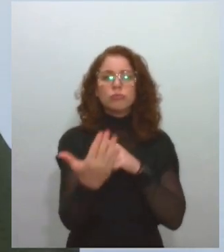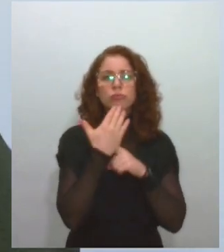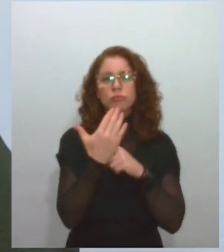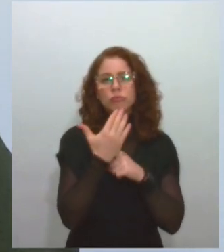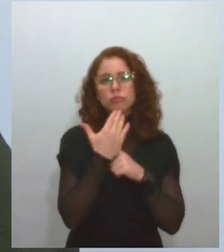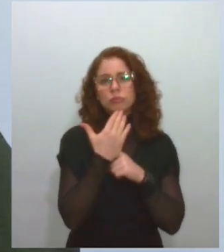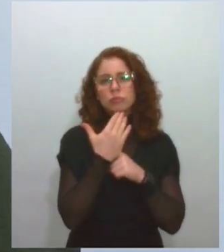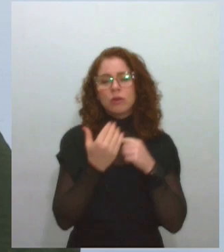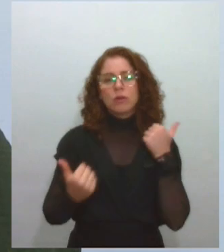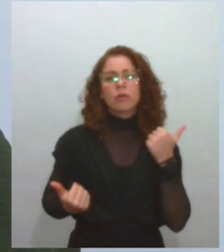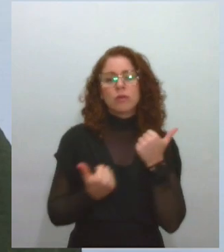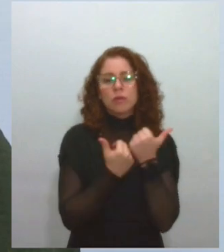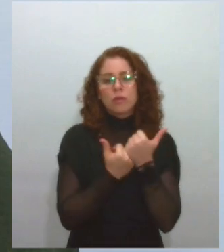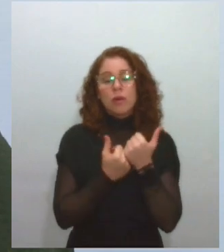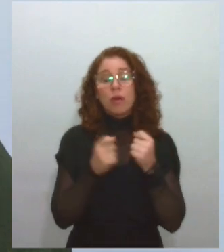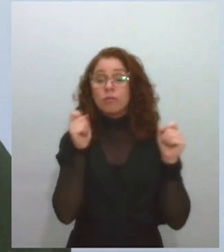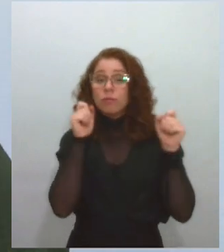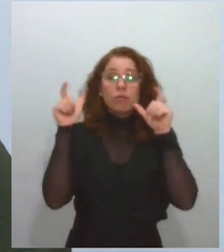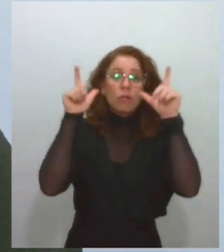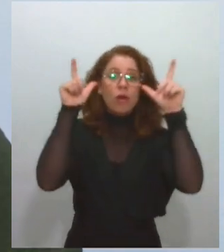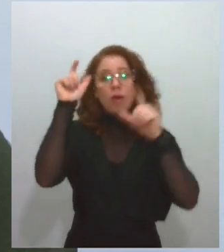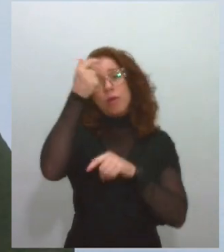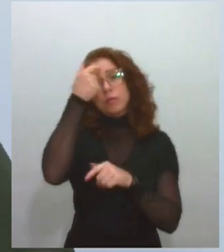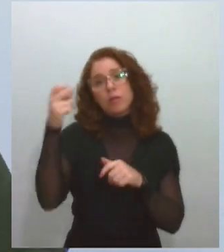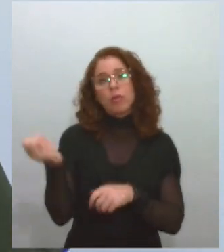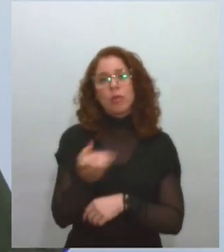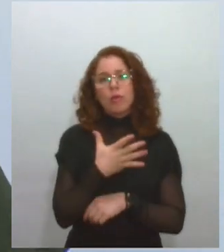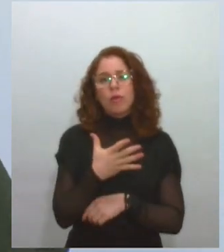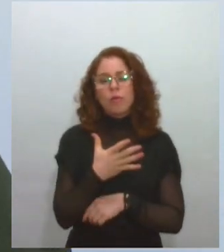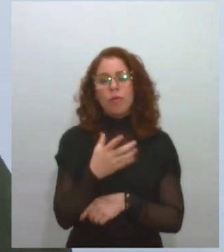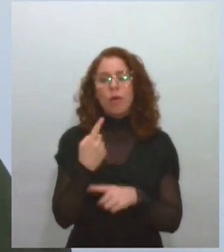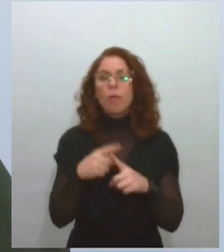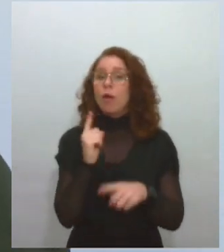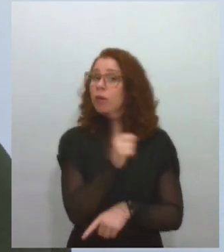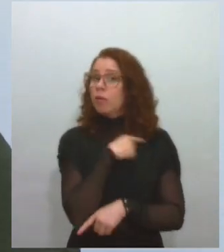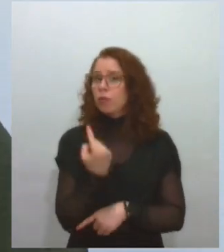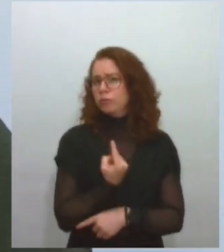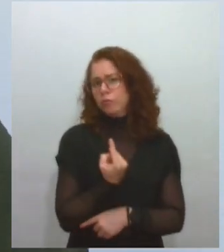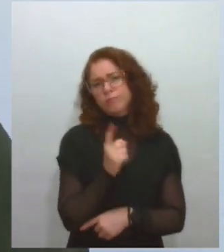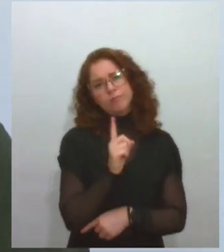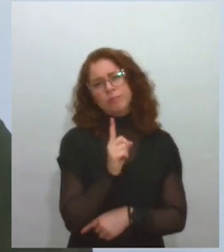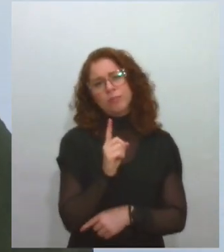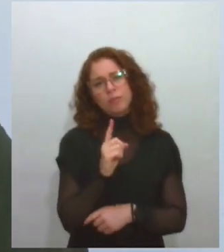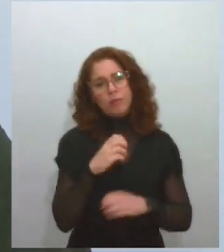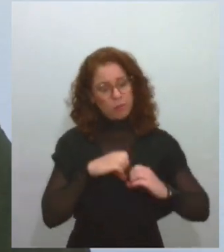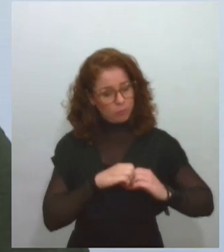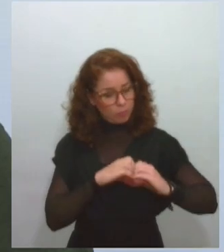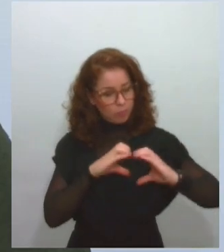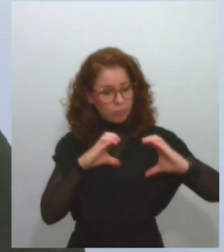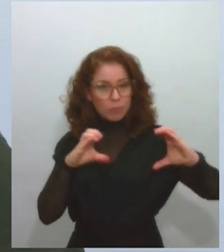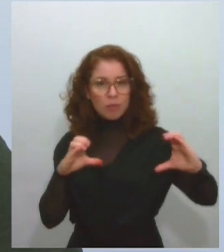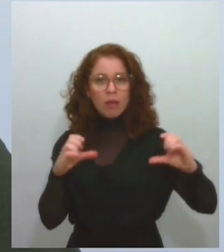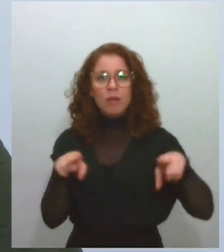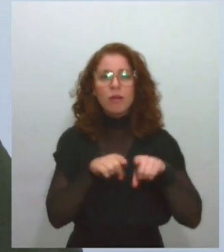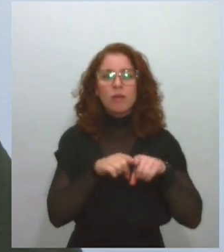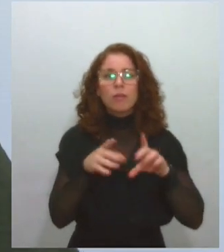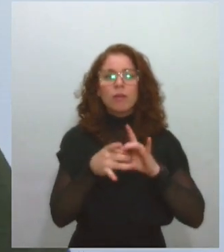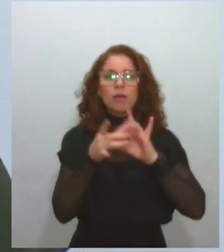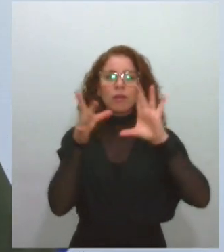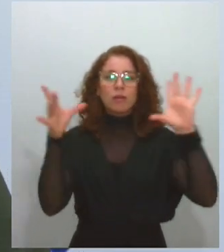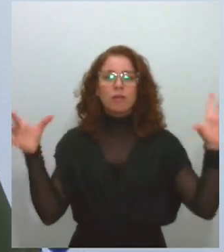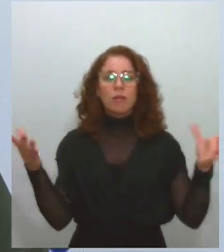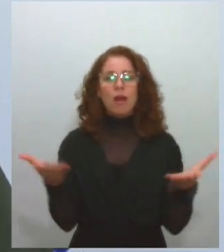nova consciência, para que a gente não está só, abrindo as conexões do nosso coração, trazendo essa abertura do novo, né,